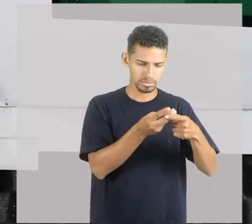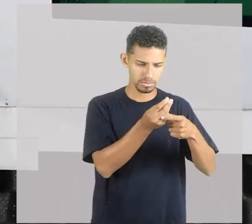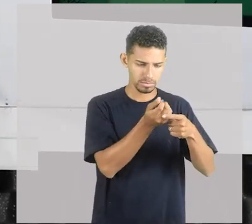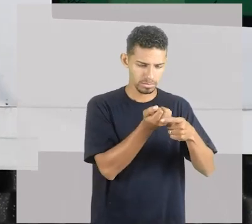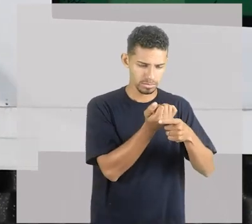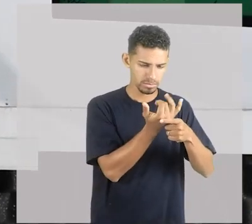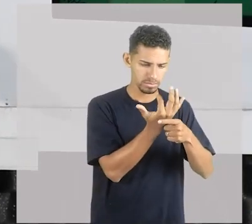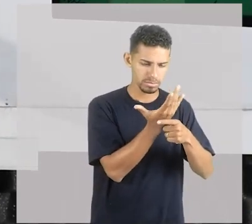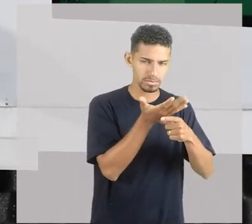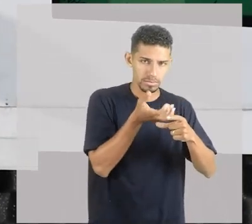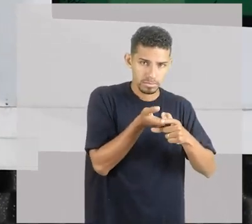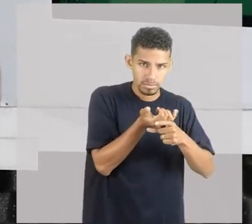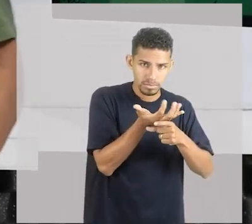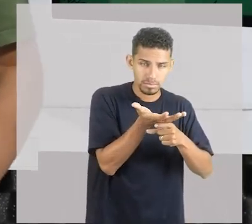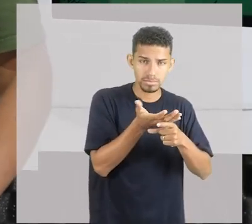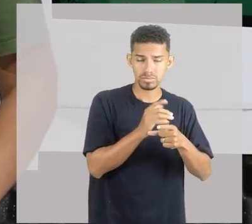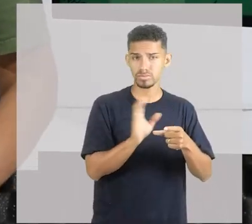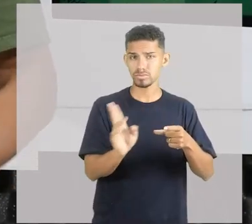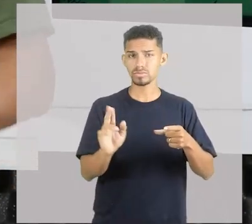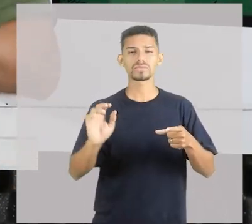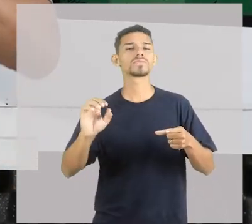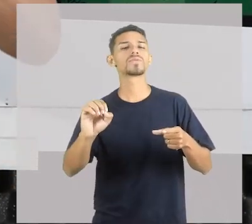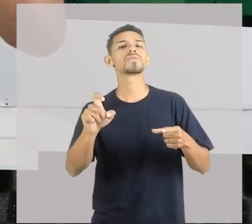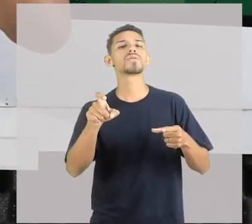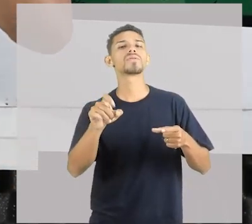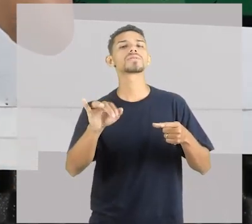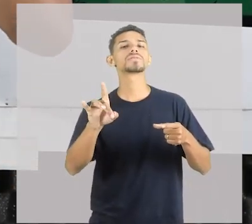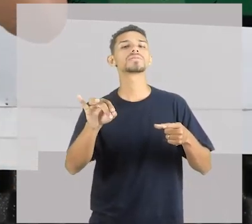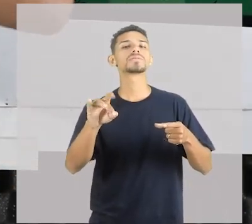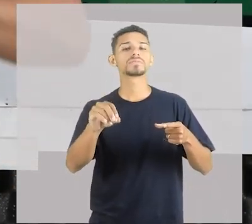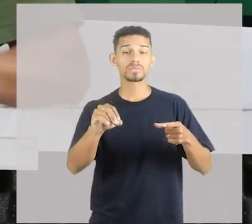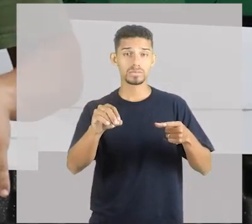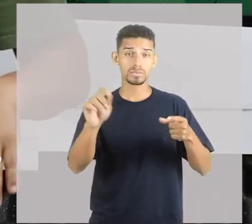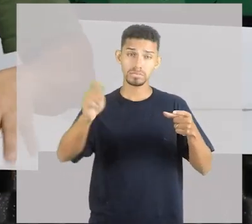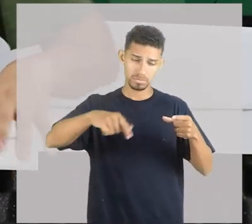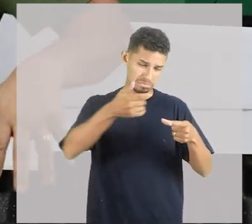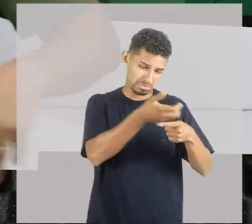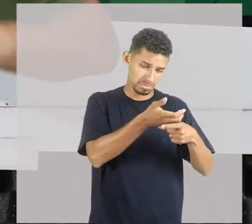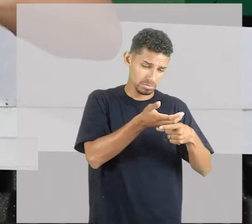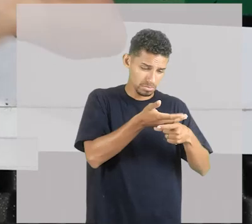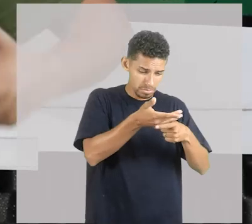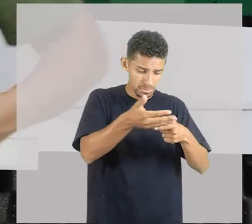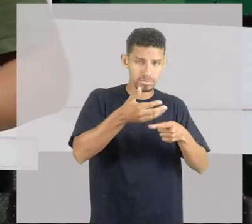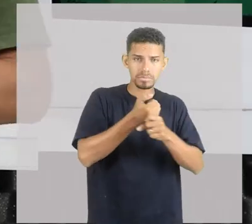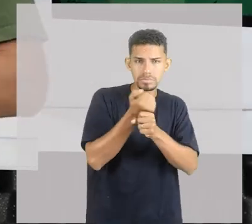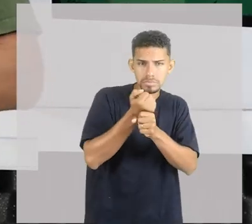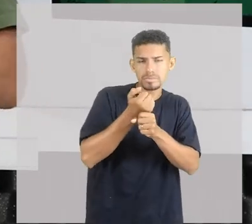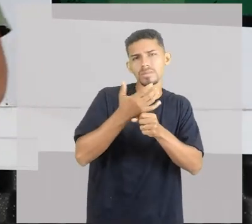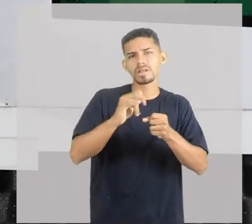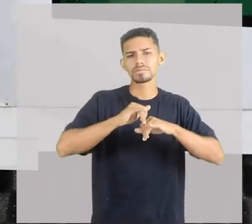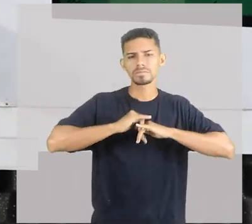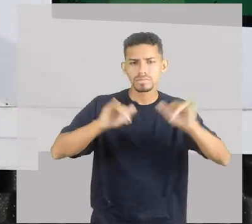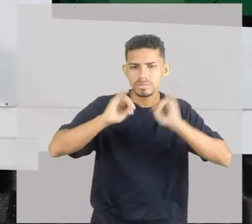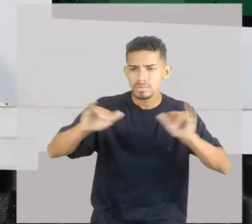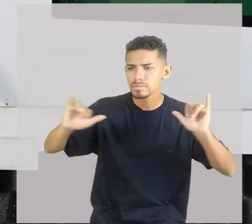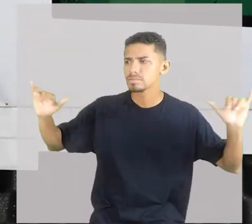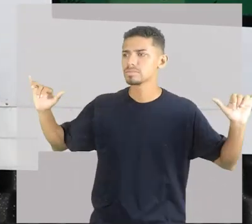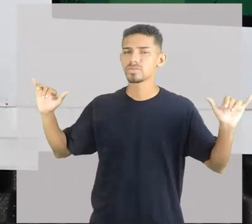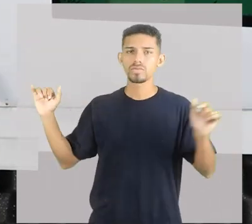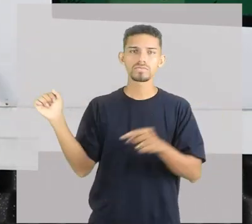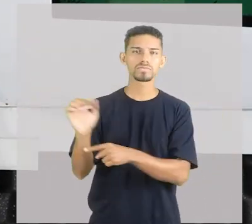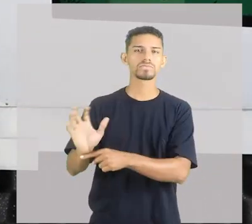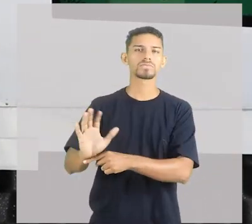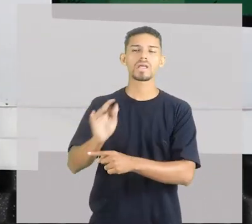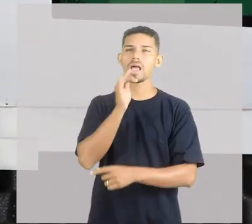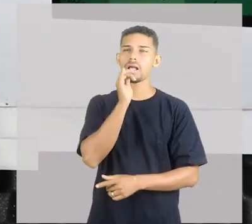superfície. E aí o que que acontece? Durante um tempo, o pessoal começou a divulgar aí uns vídeos, por exemplo, quando você